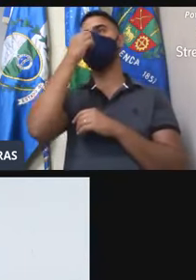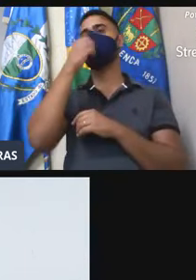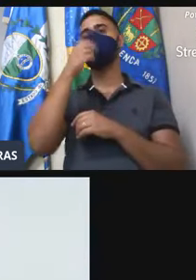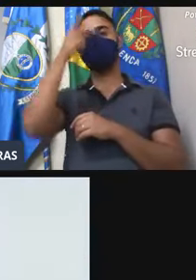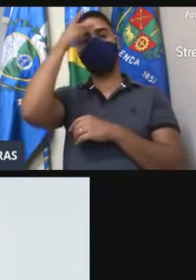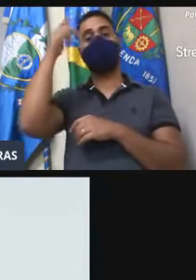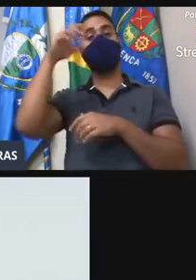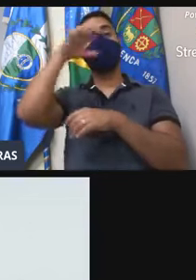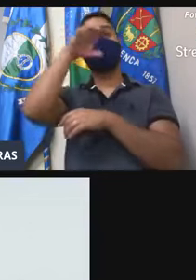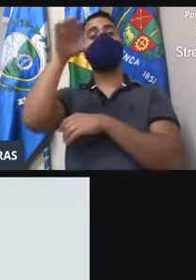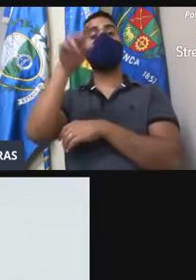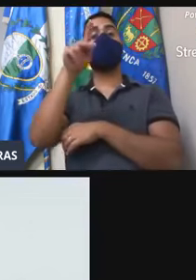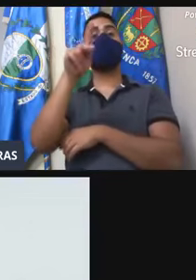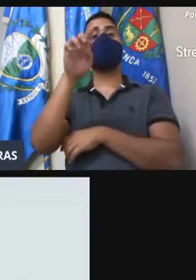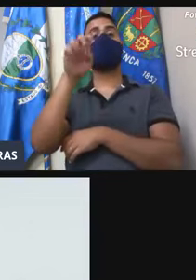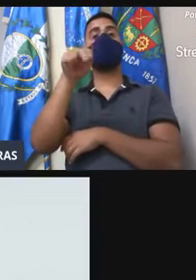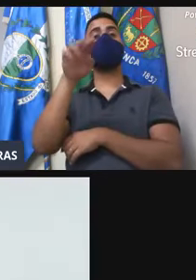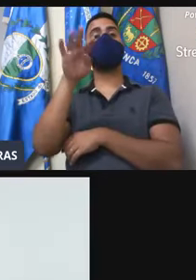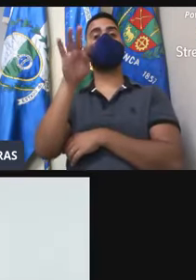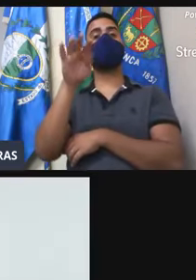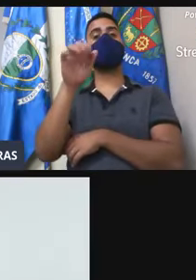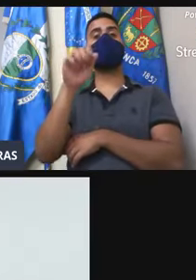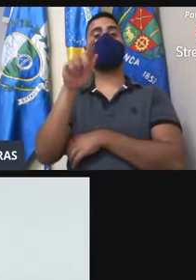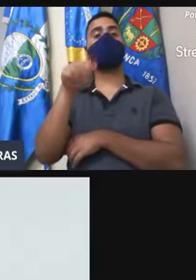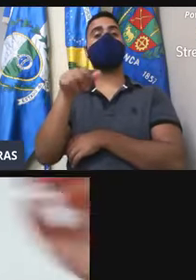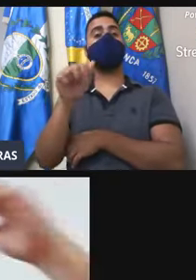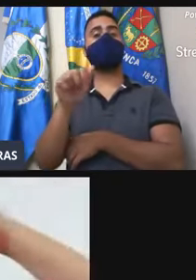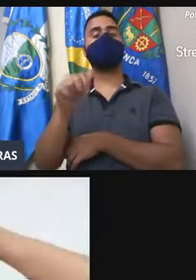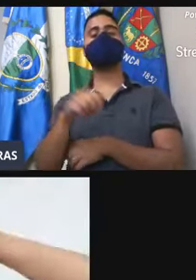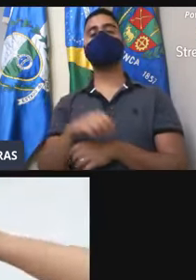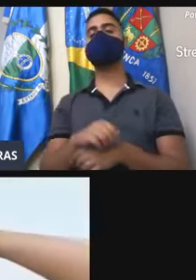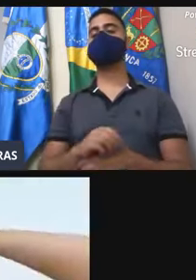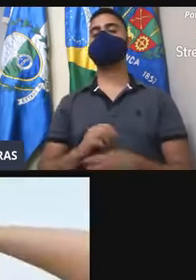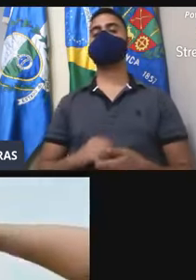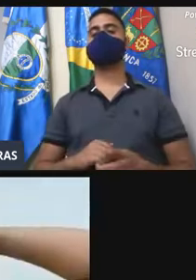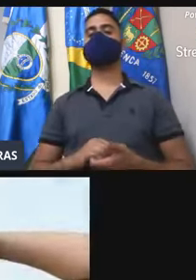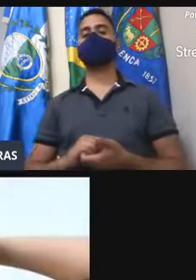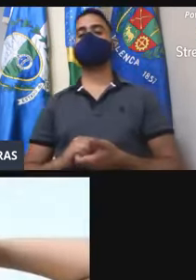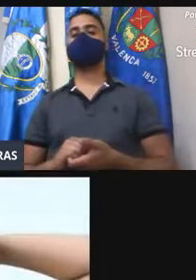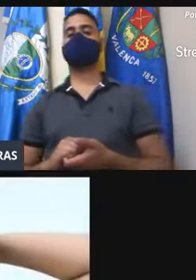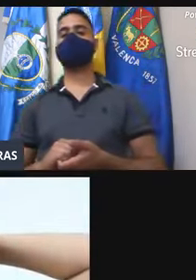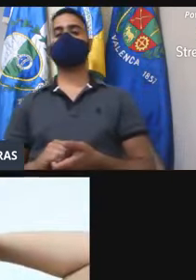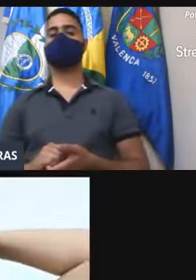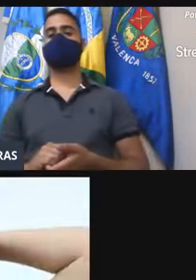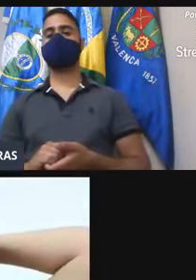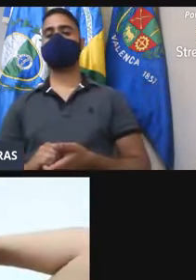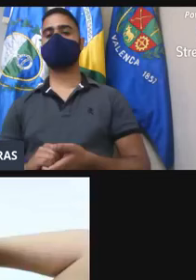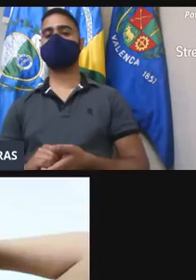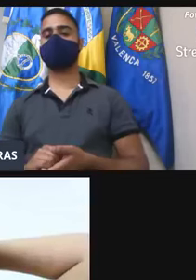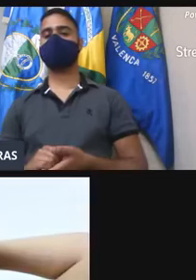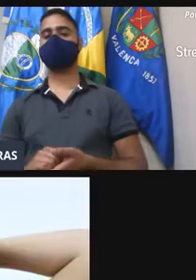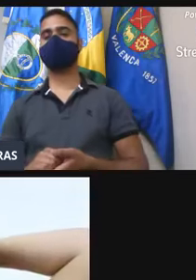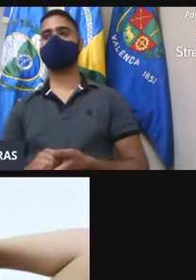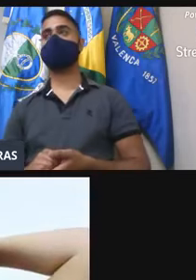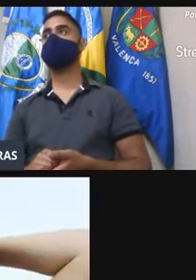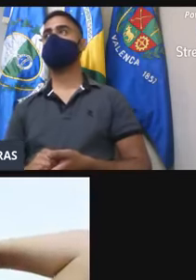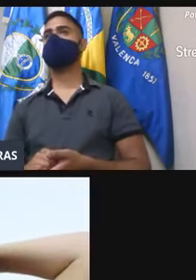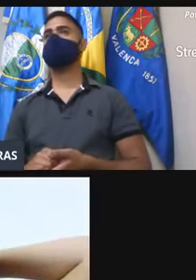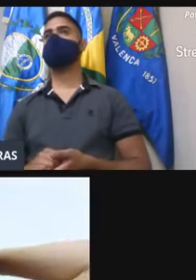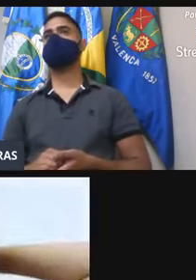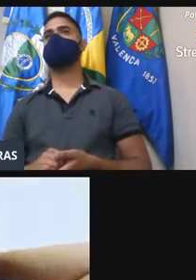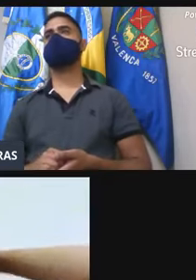né, pessoas com qual a gente conviveu durante toda a nossa vida. Queria mais uma